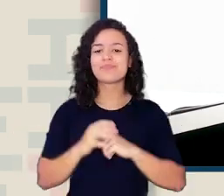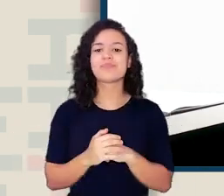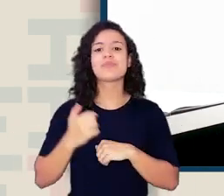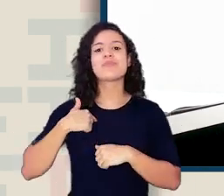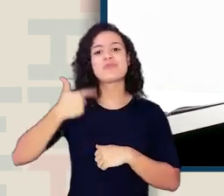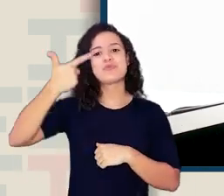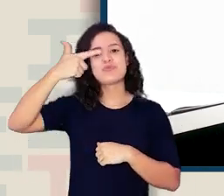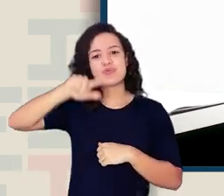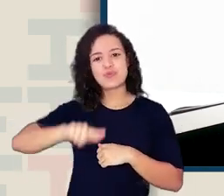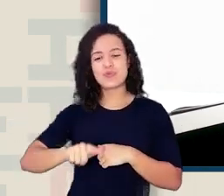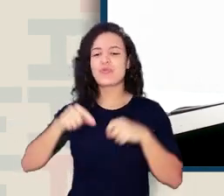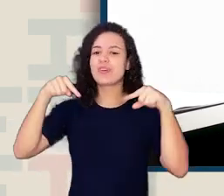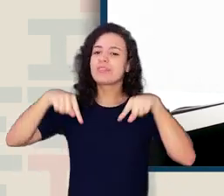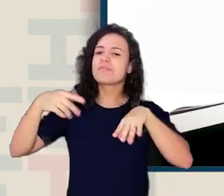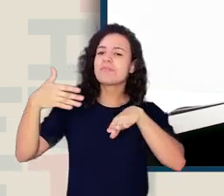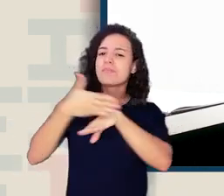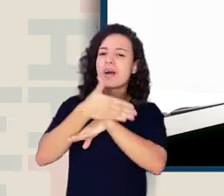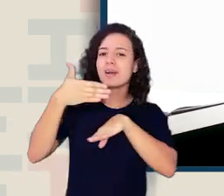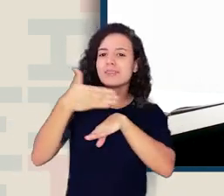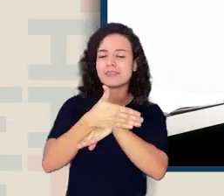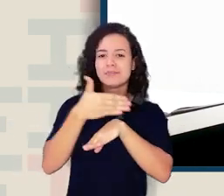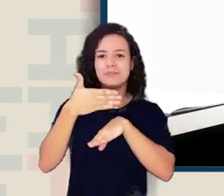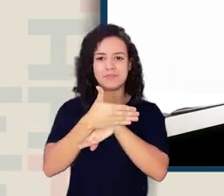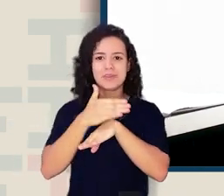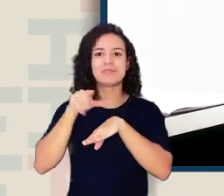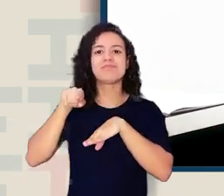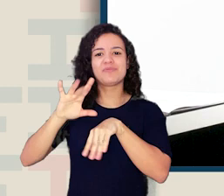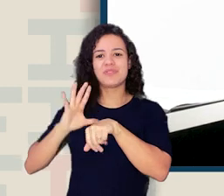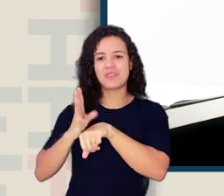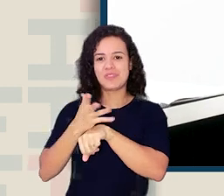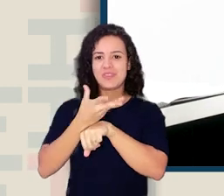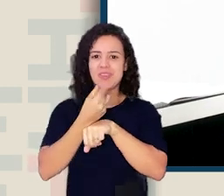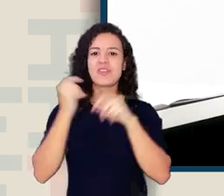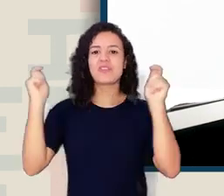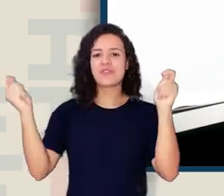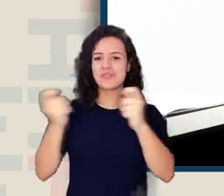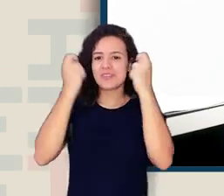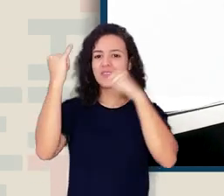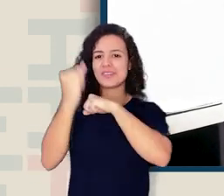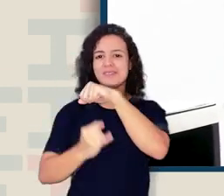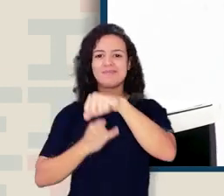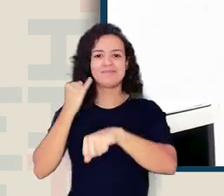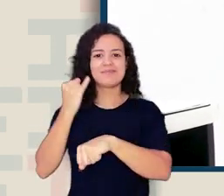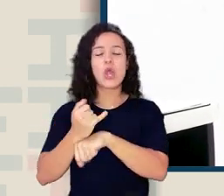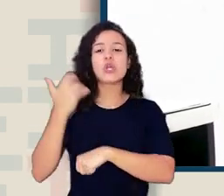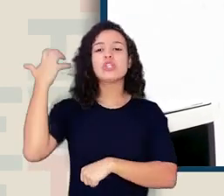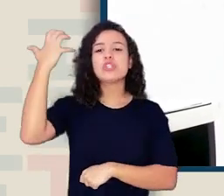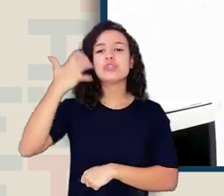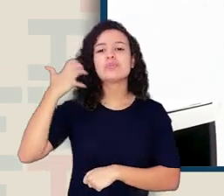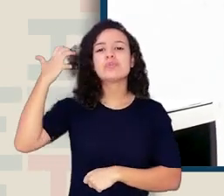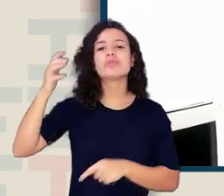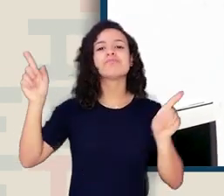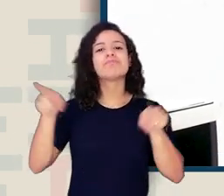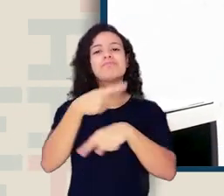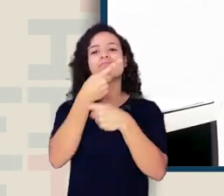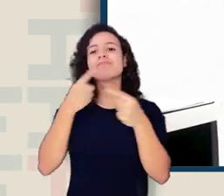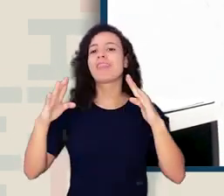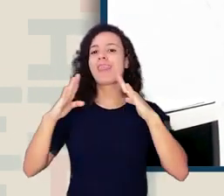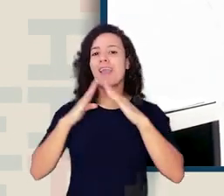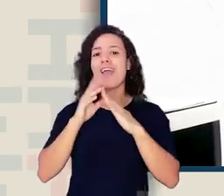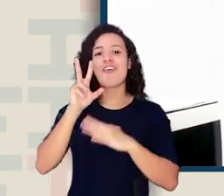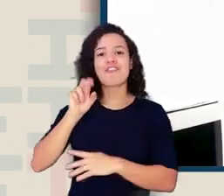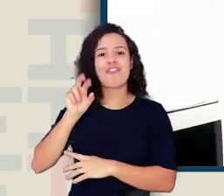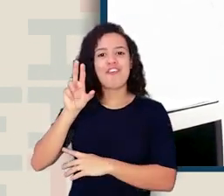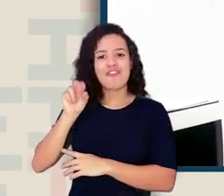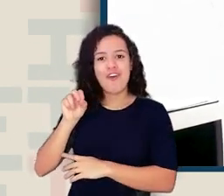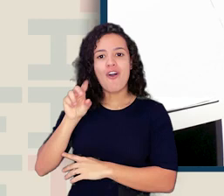Ceará. Estou aqui mais uma vez participando dessa edição do Festival Internacional de Música Instrumental na